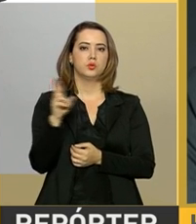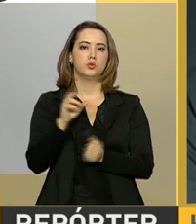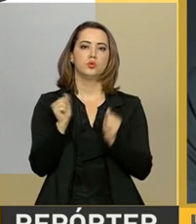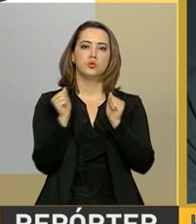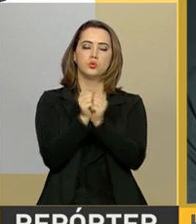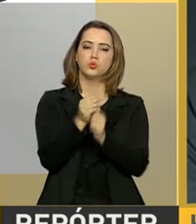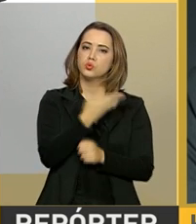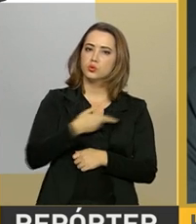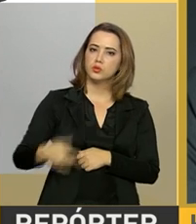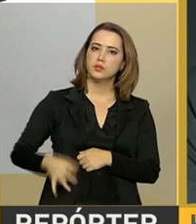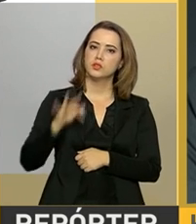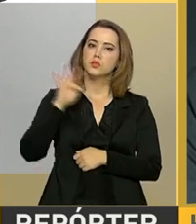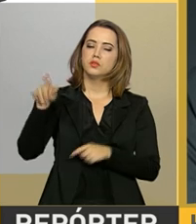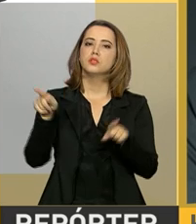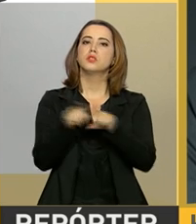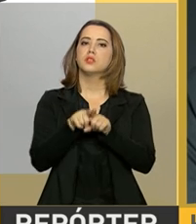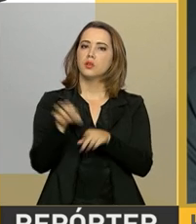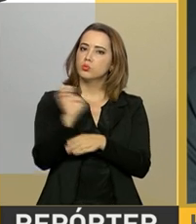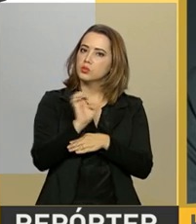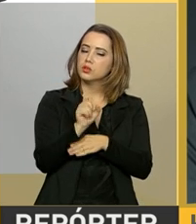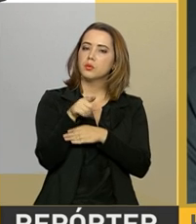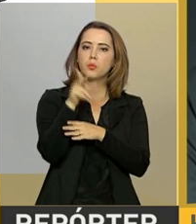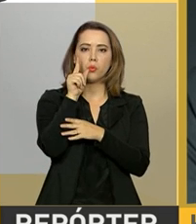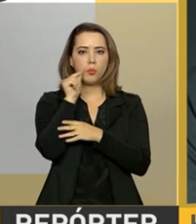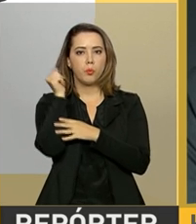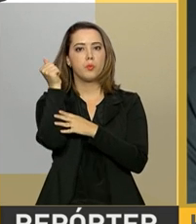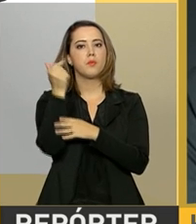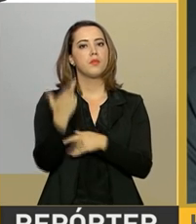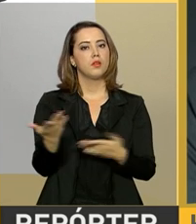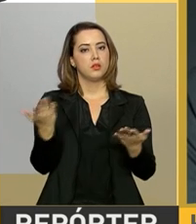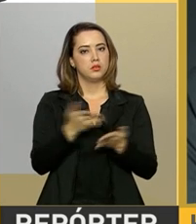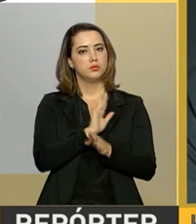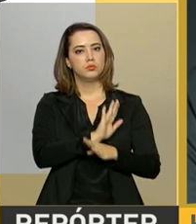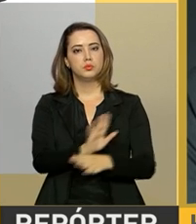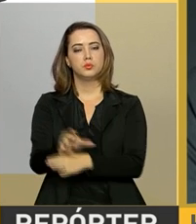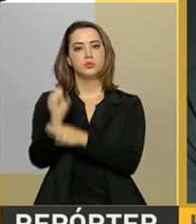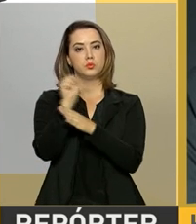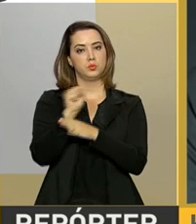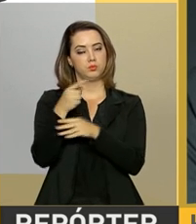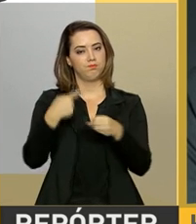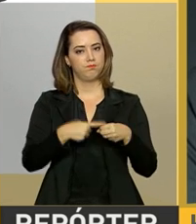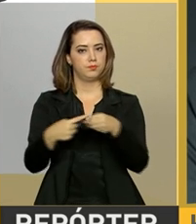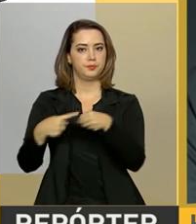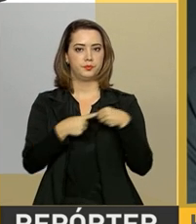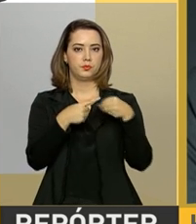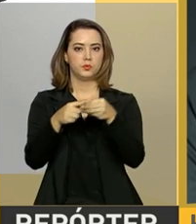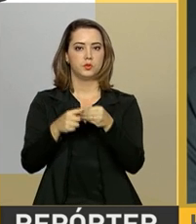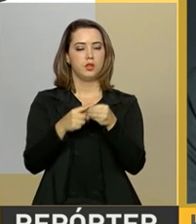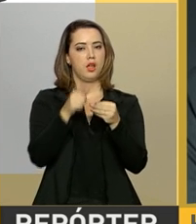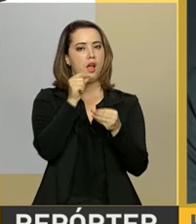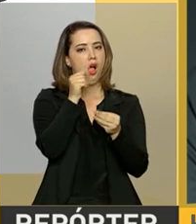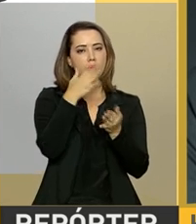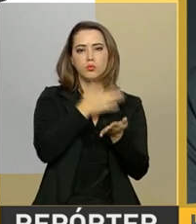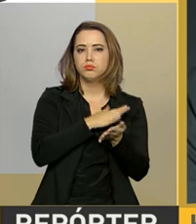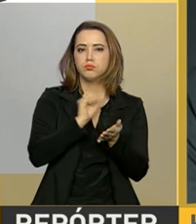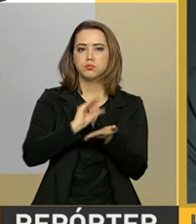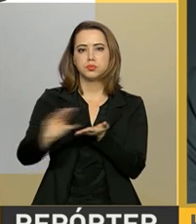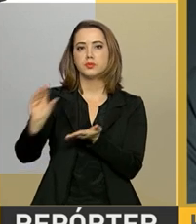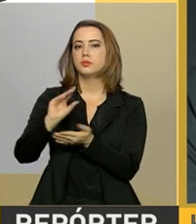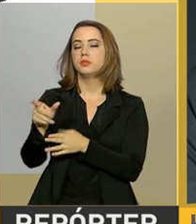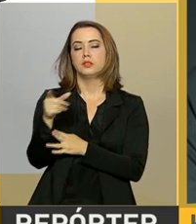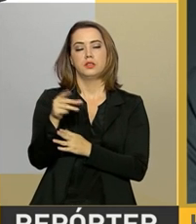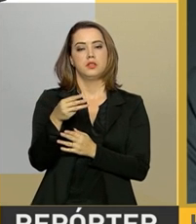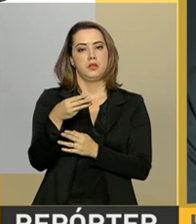Estamos atendendo aos oito municípios do Sertão alagoano levando água para 130.000